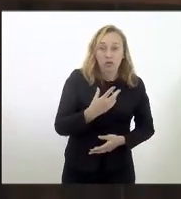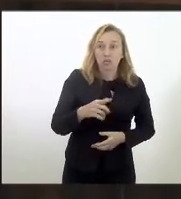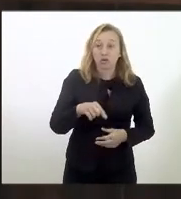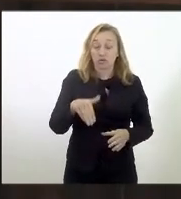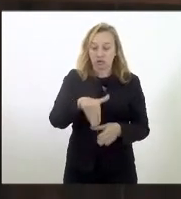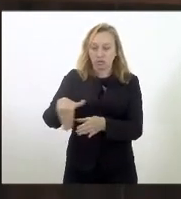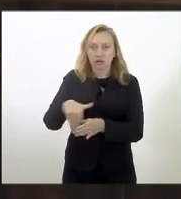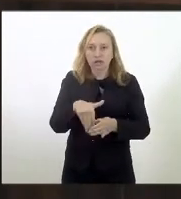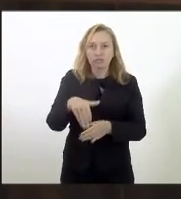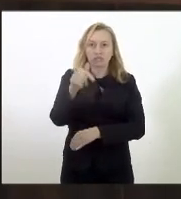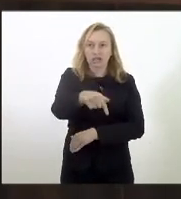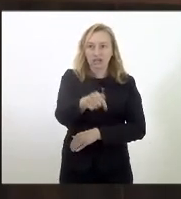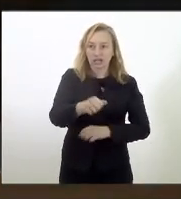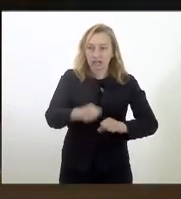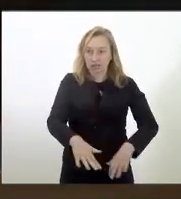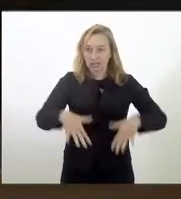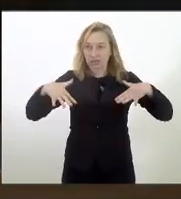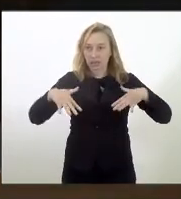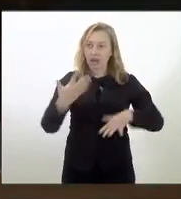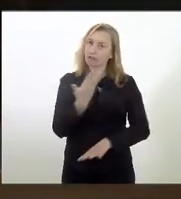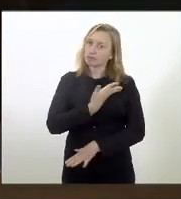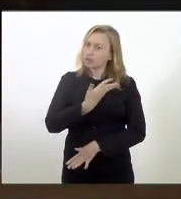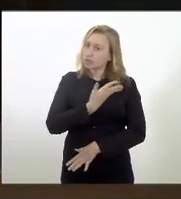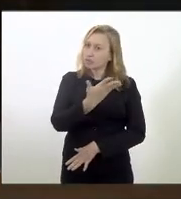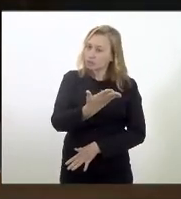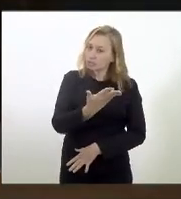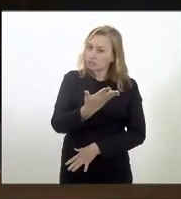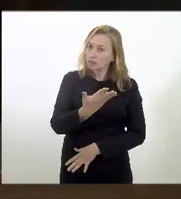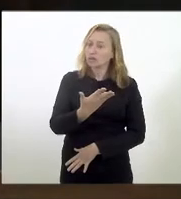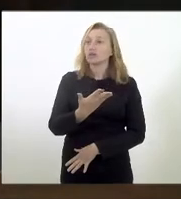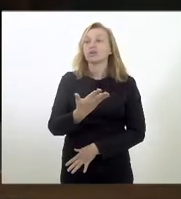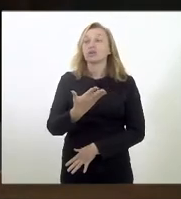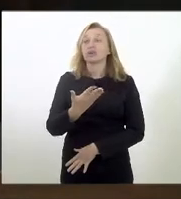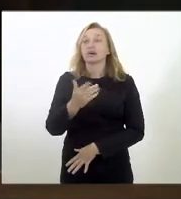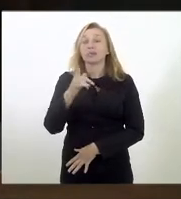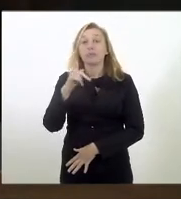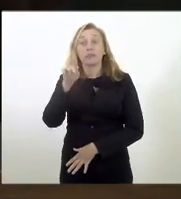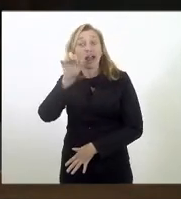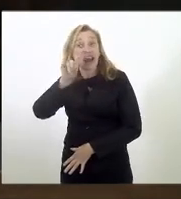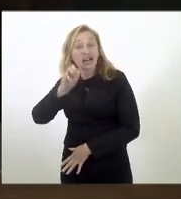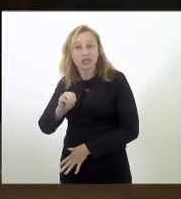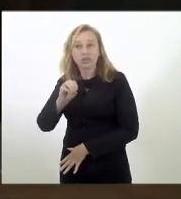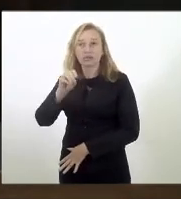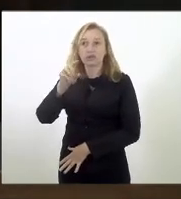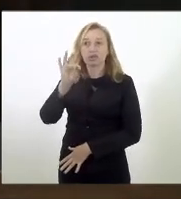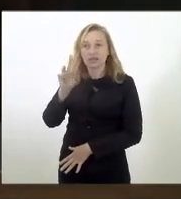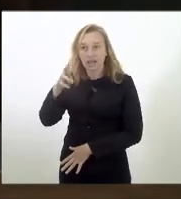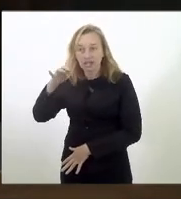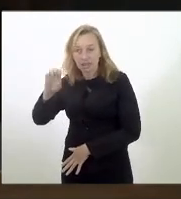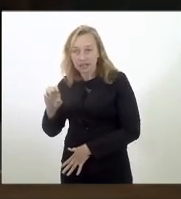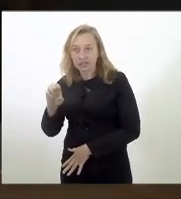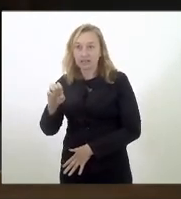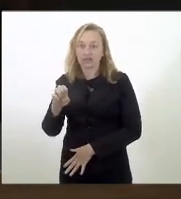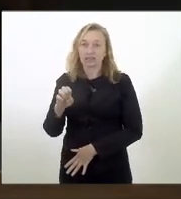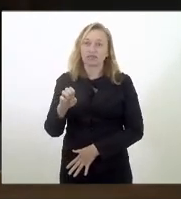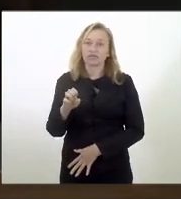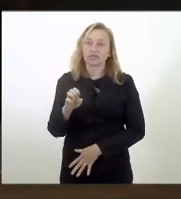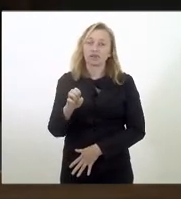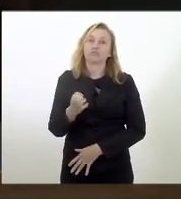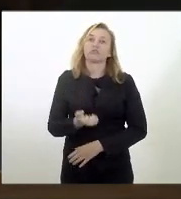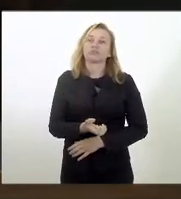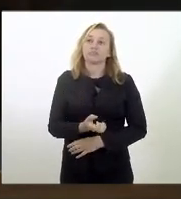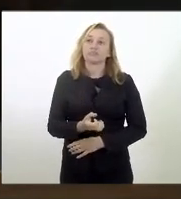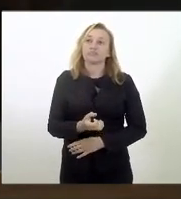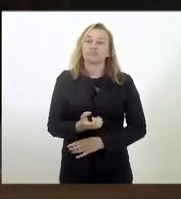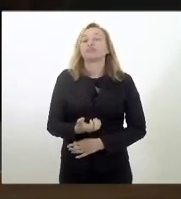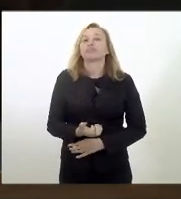Assembleia, o nosso querido, belíssimo Palácio Tiradentes cercado ao som de bomba de